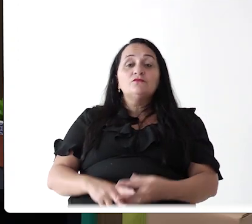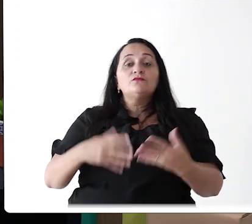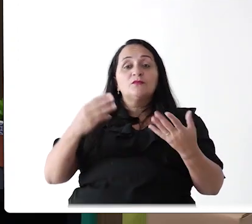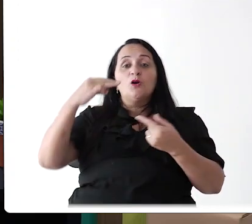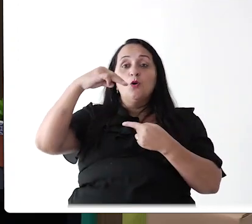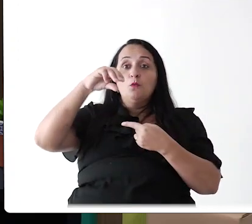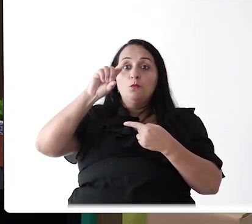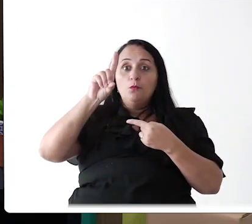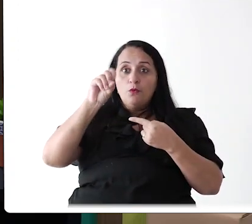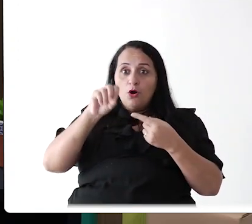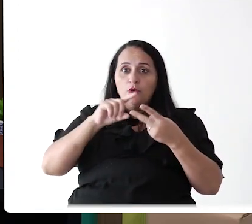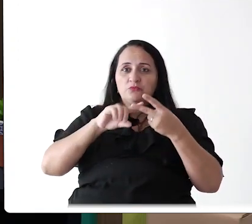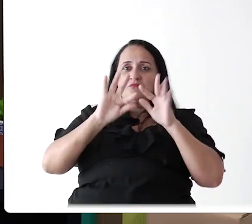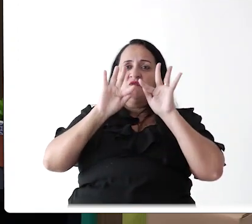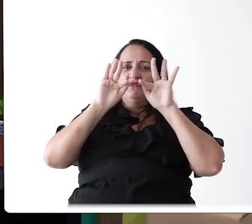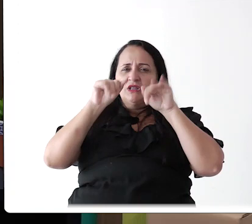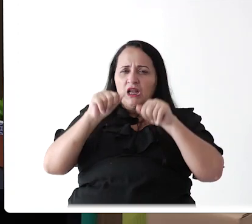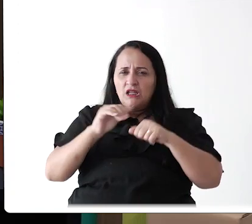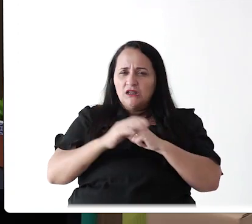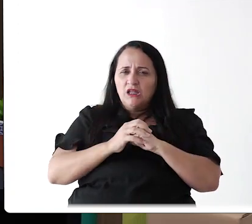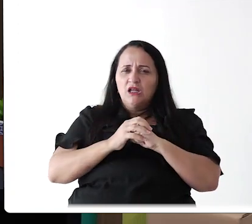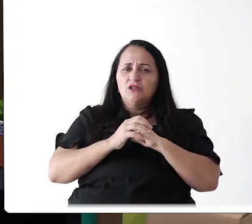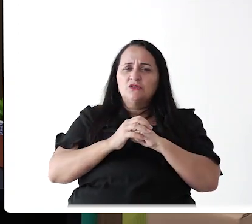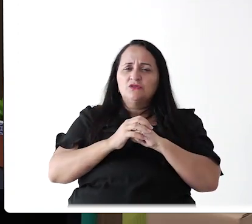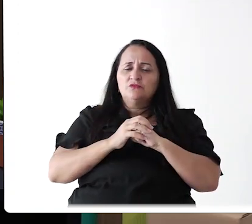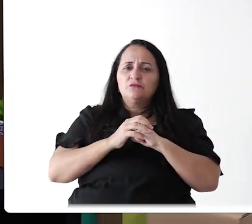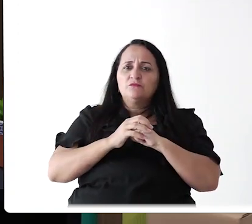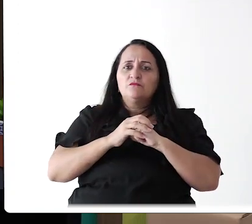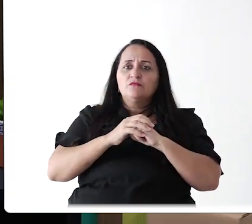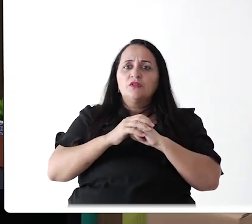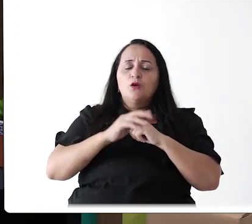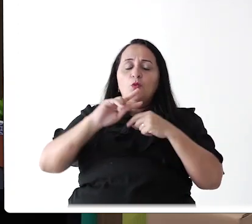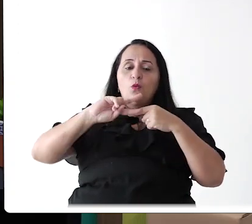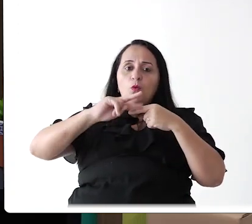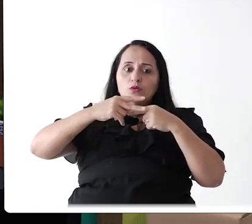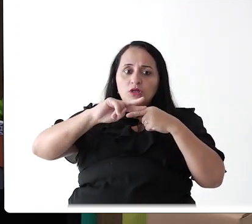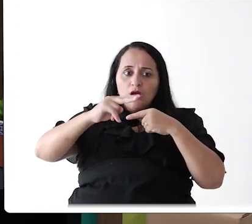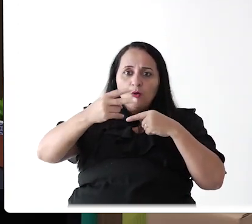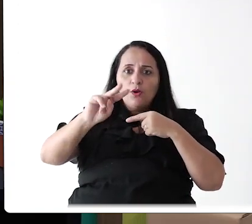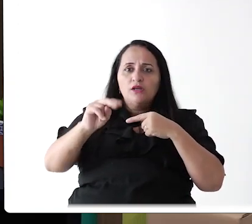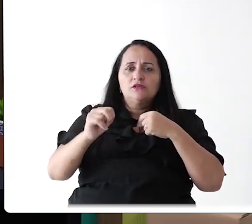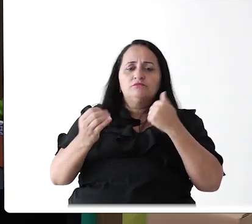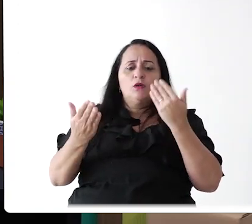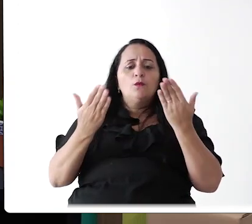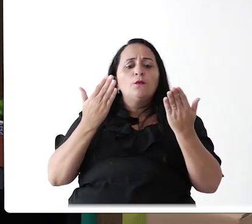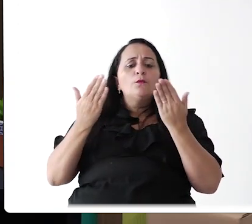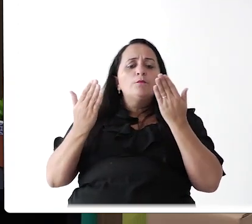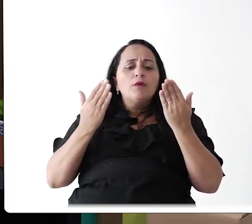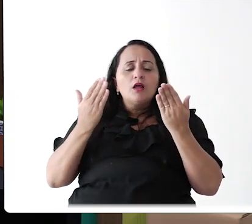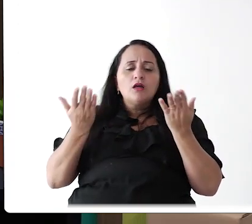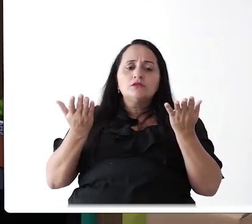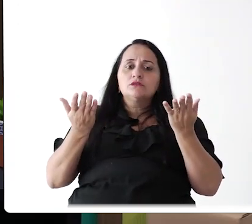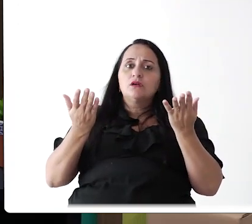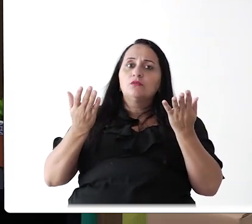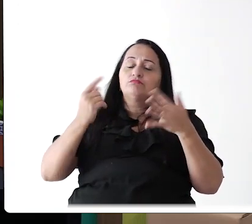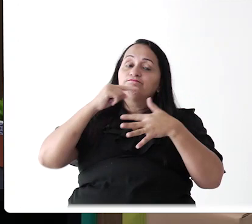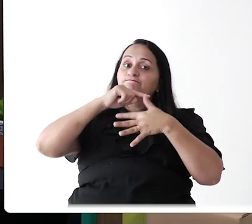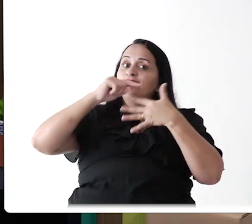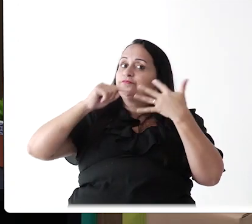consequência, comparação. São infinitas relações que